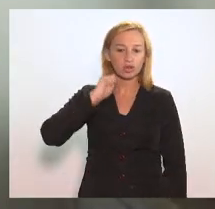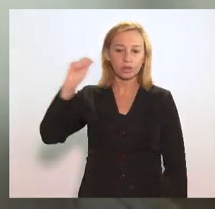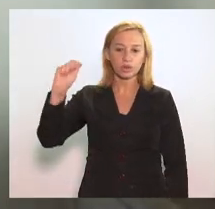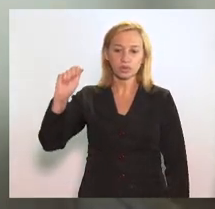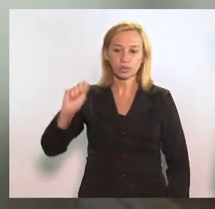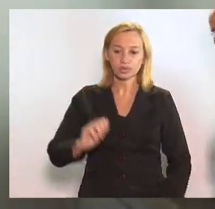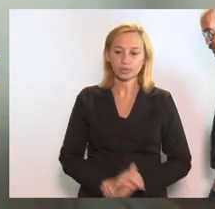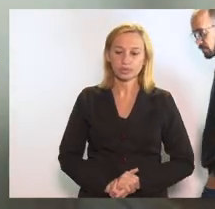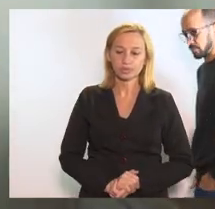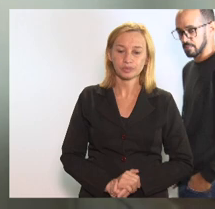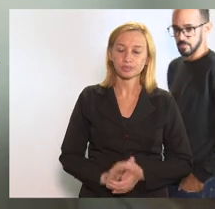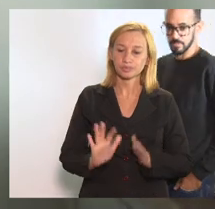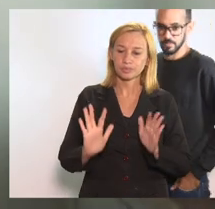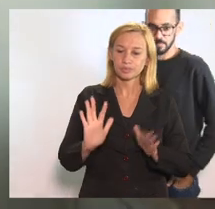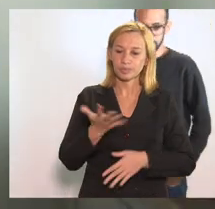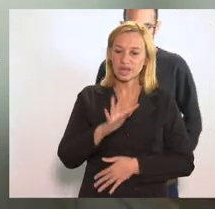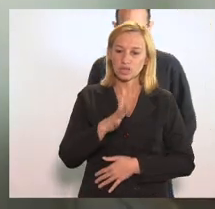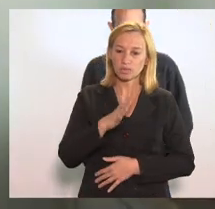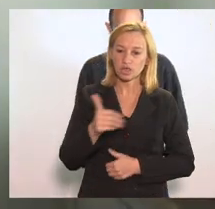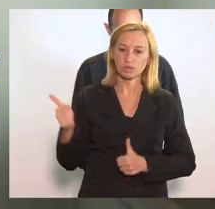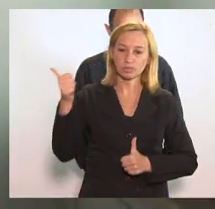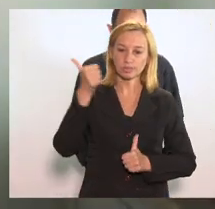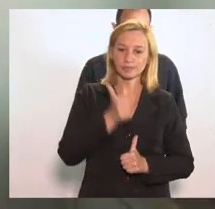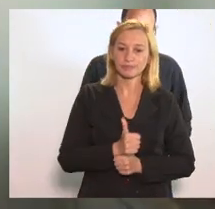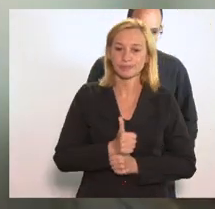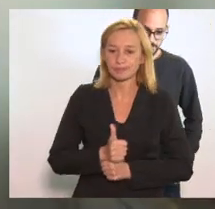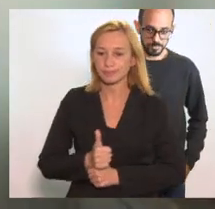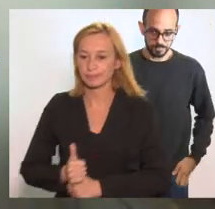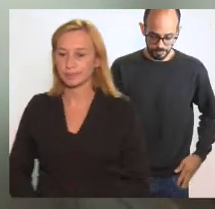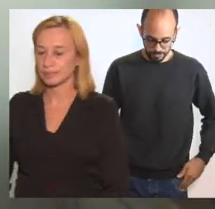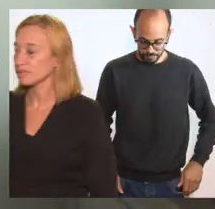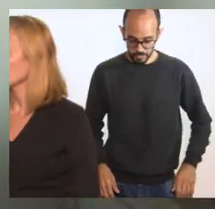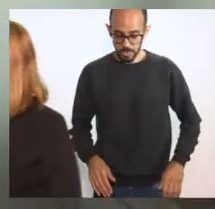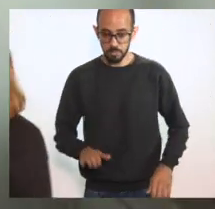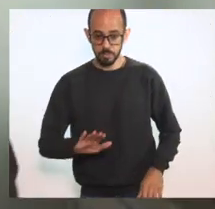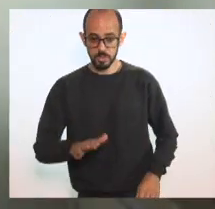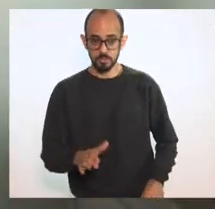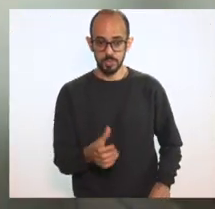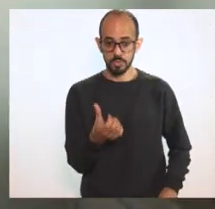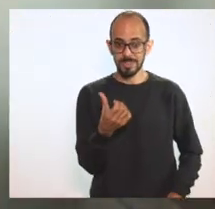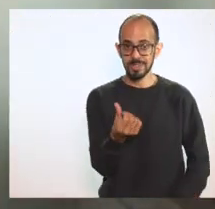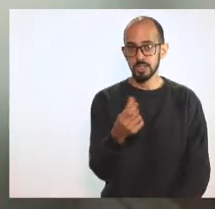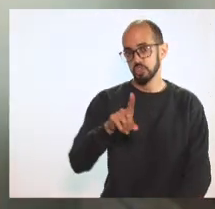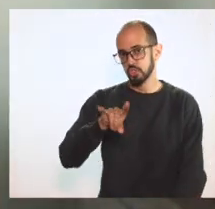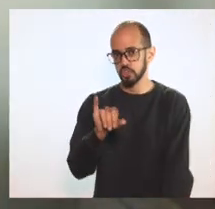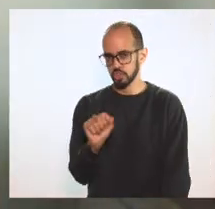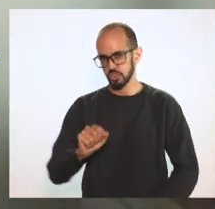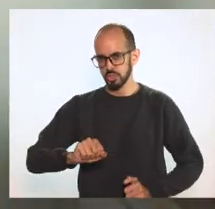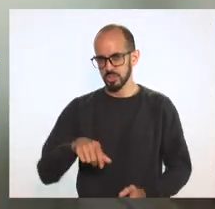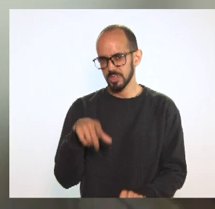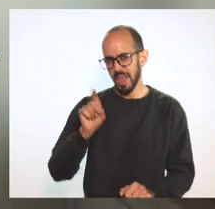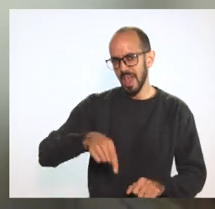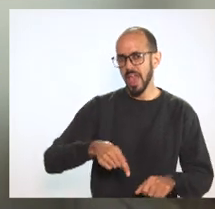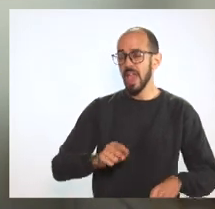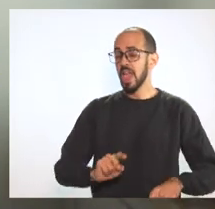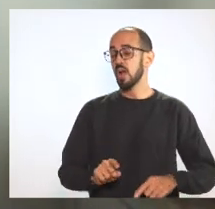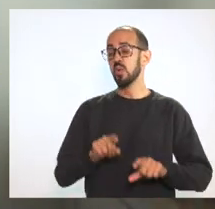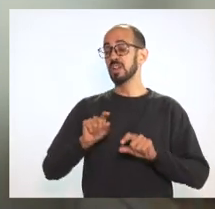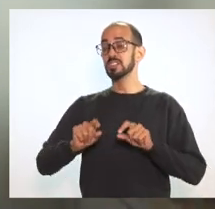aproximadamente 6 dias. Essas são as